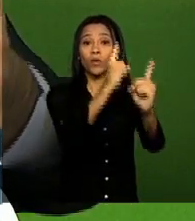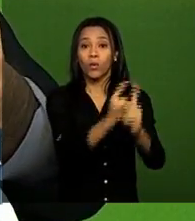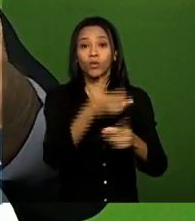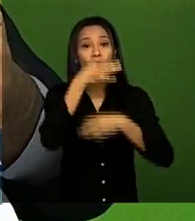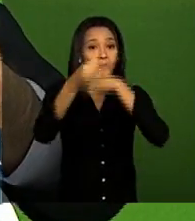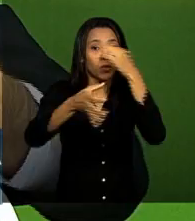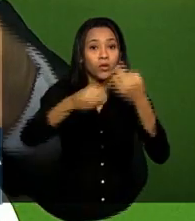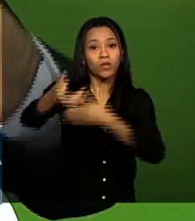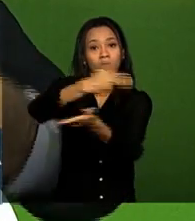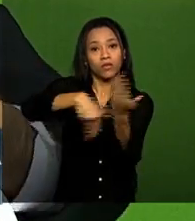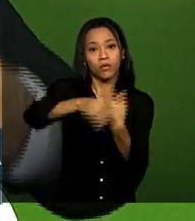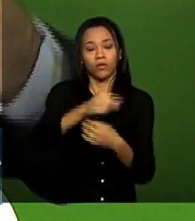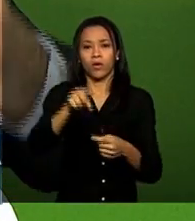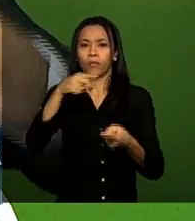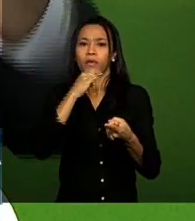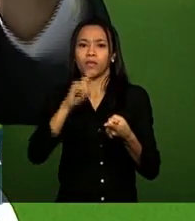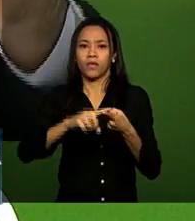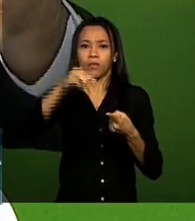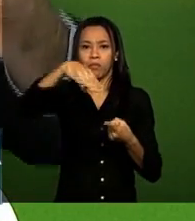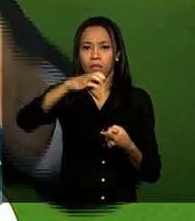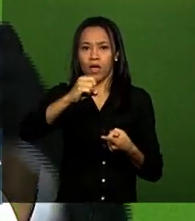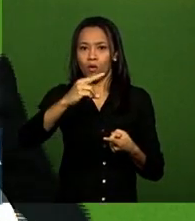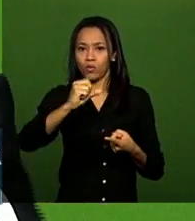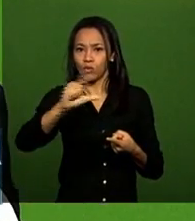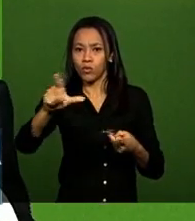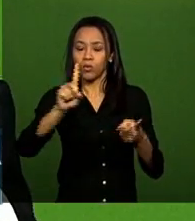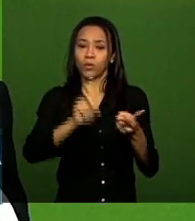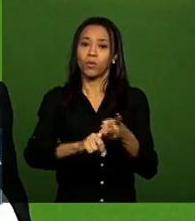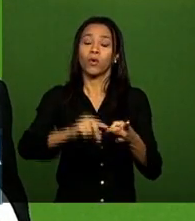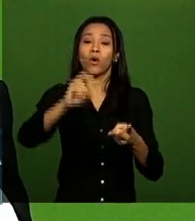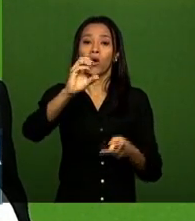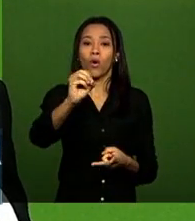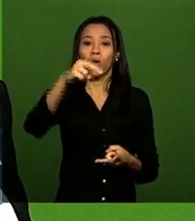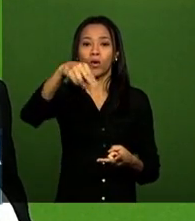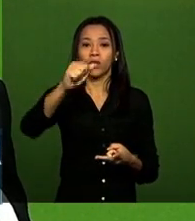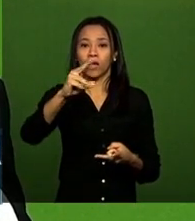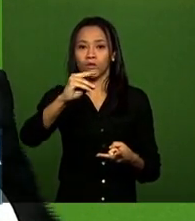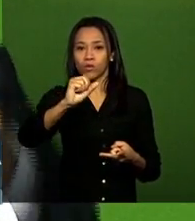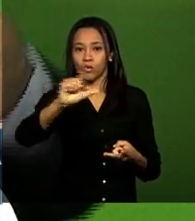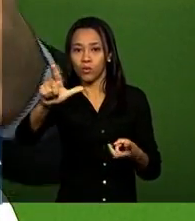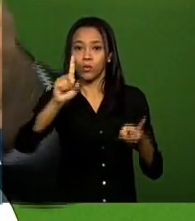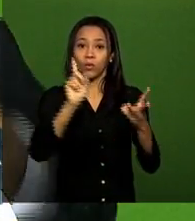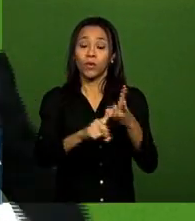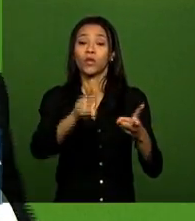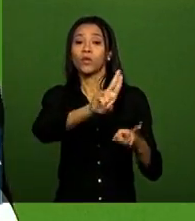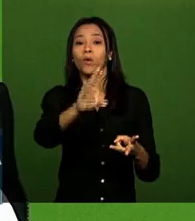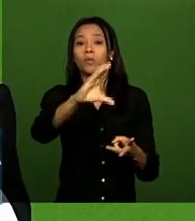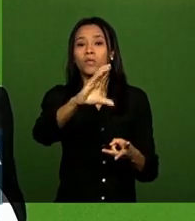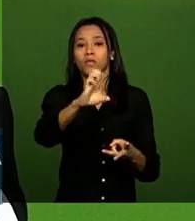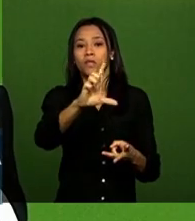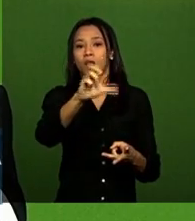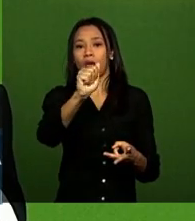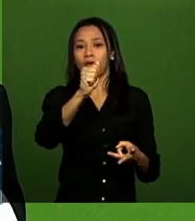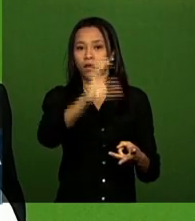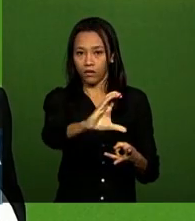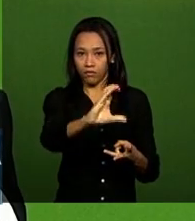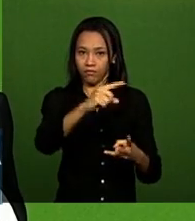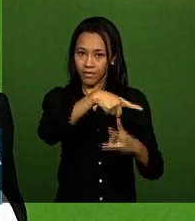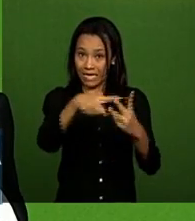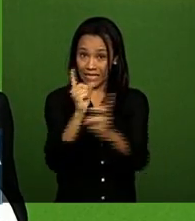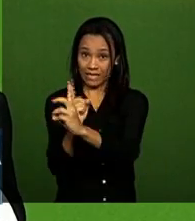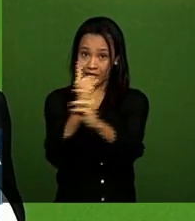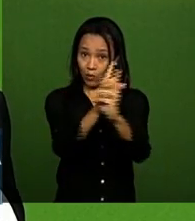nesses organismos Mercosul unasul e celac fazem parte de uma estratégia prioritária da